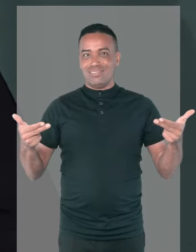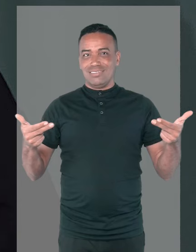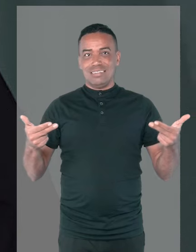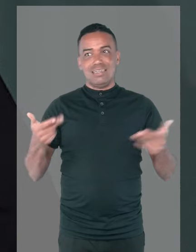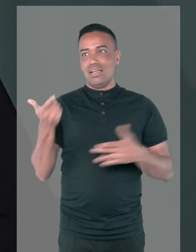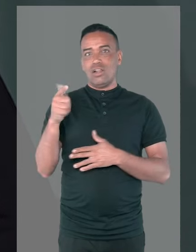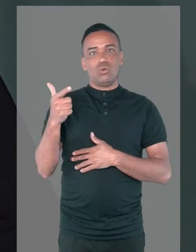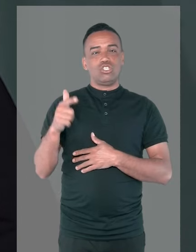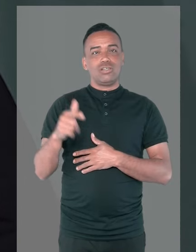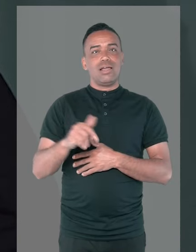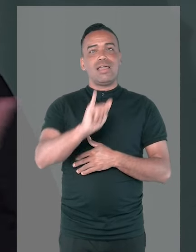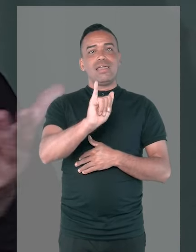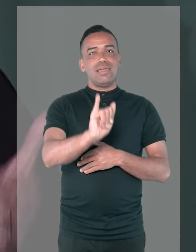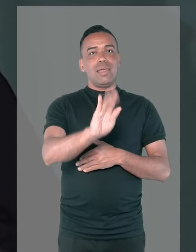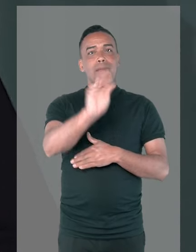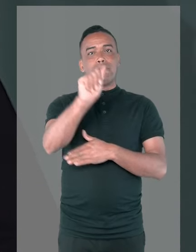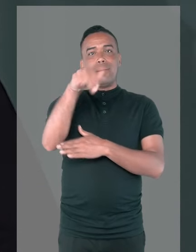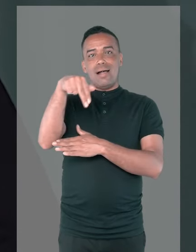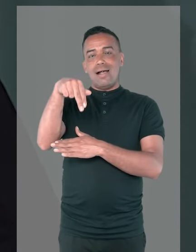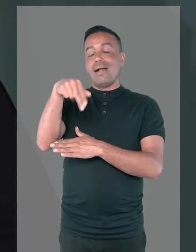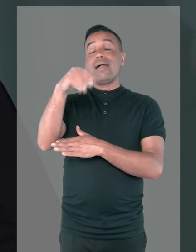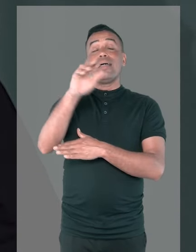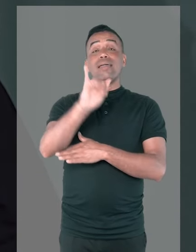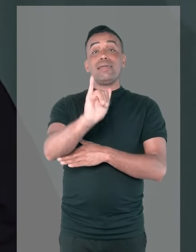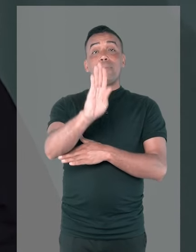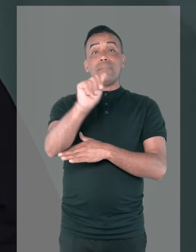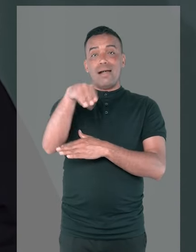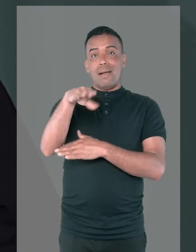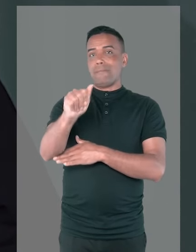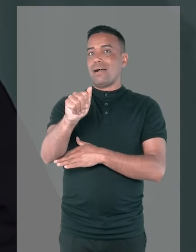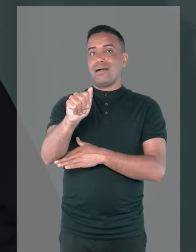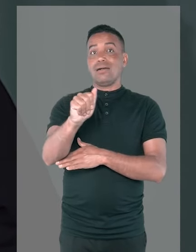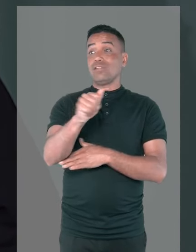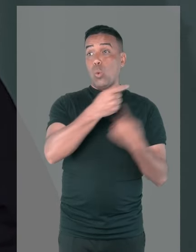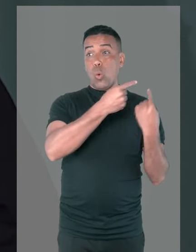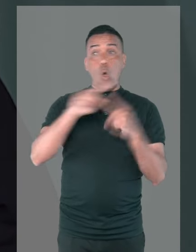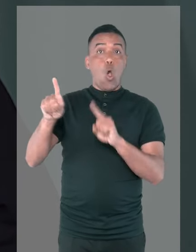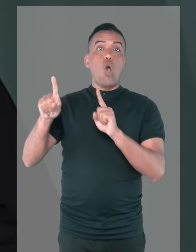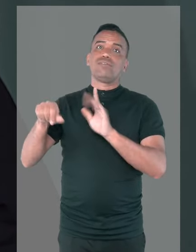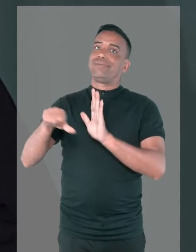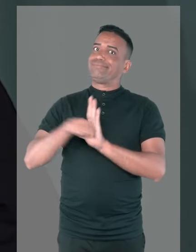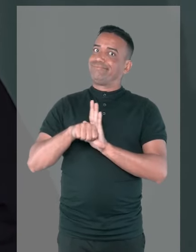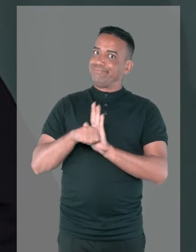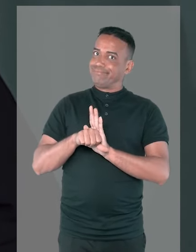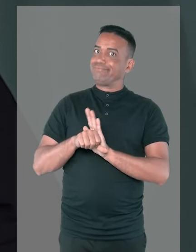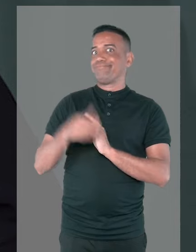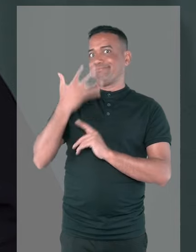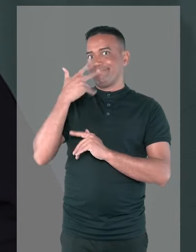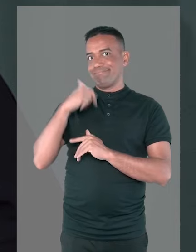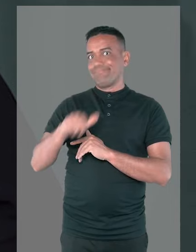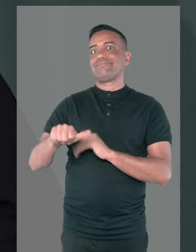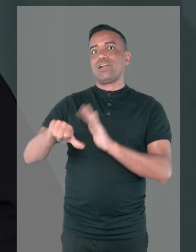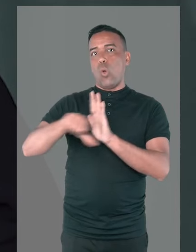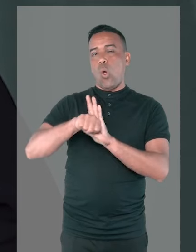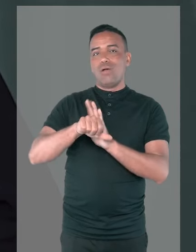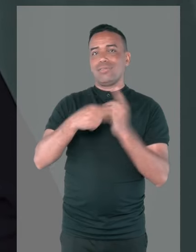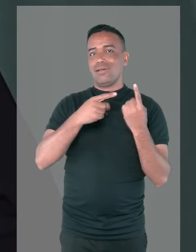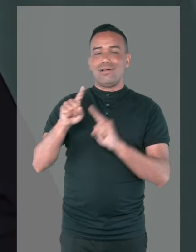Não tinha o IBAMA ainda, então cometia um monte de barbaridades contra a natureza, mas não tinha